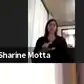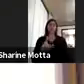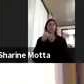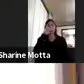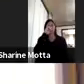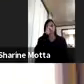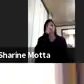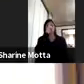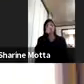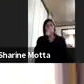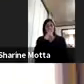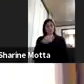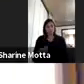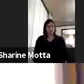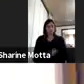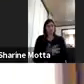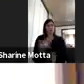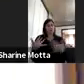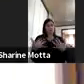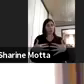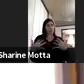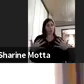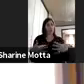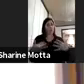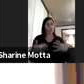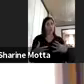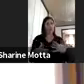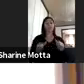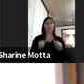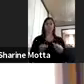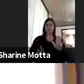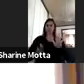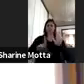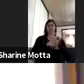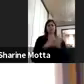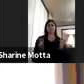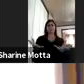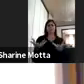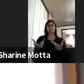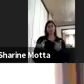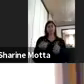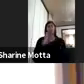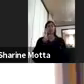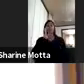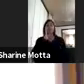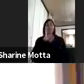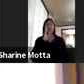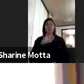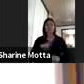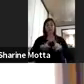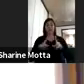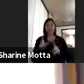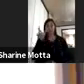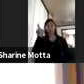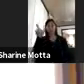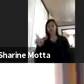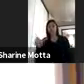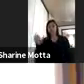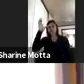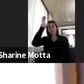ter uma legislação super legal, que é a nossa legislação, e temos pessoas com mente